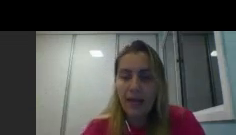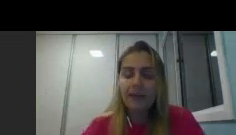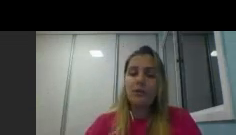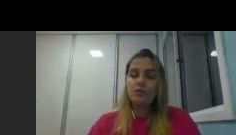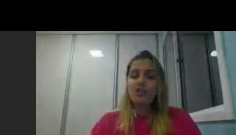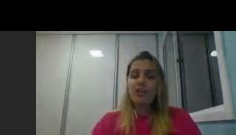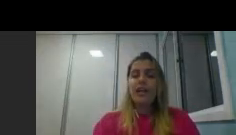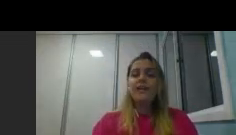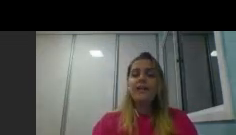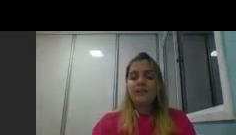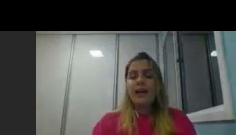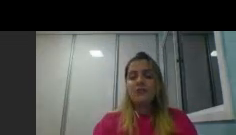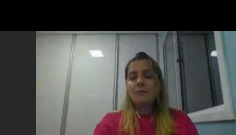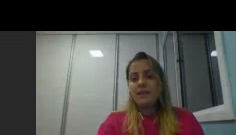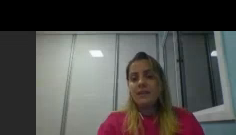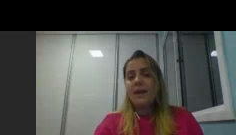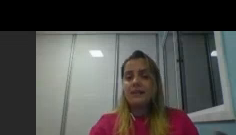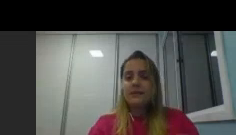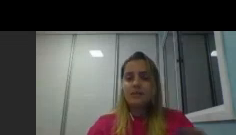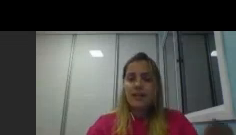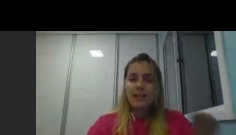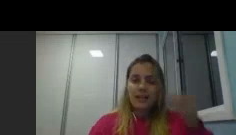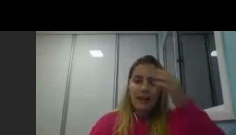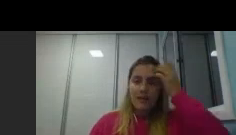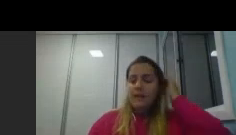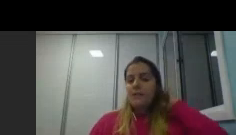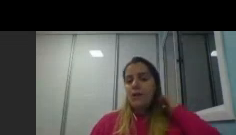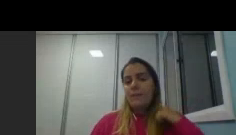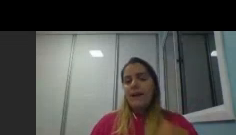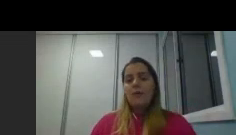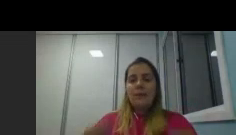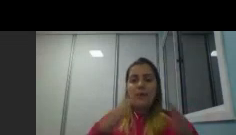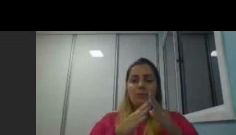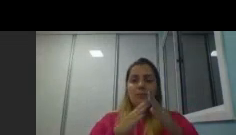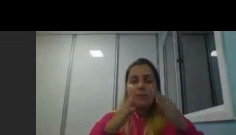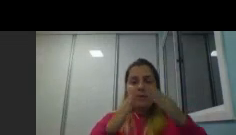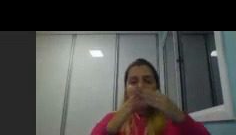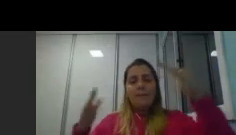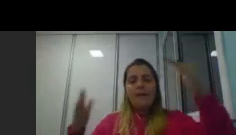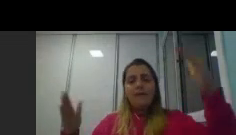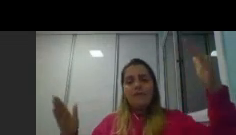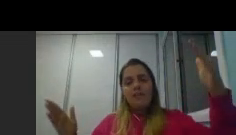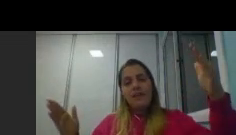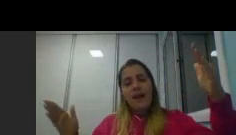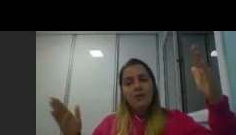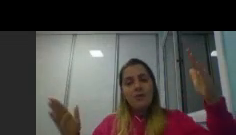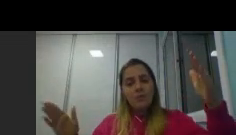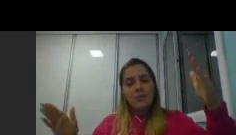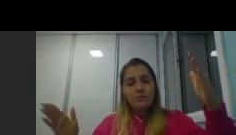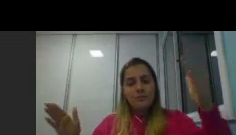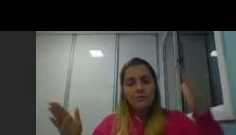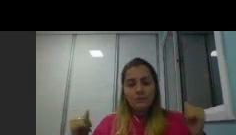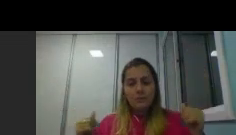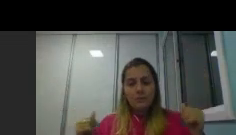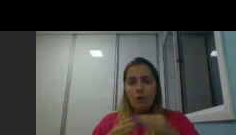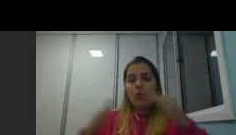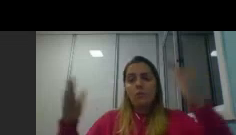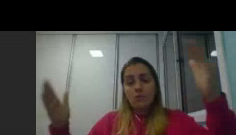funcional, tá? Então, o gene, na verdade, é uma sequência do DNA. Eu pego lá meu filamento de DNA número